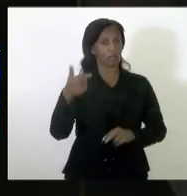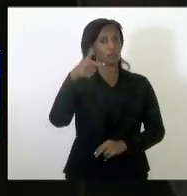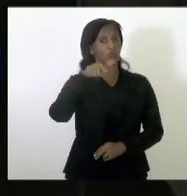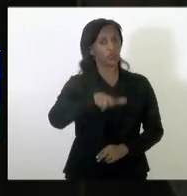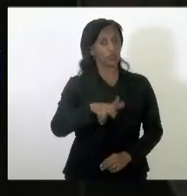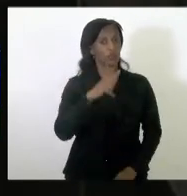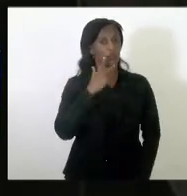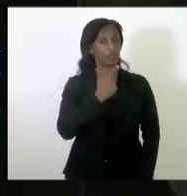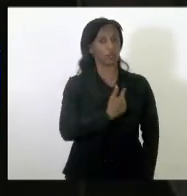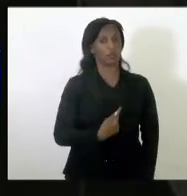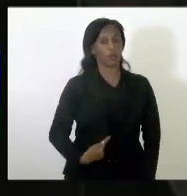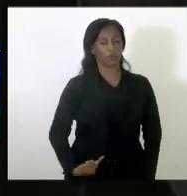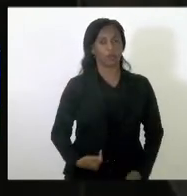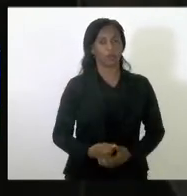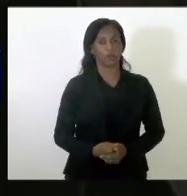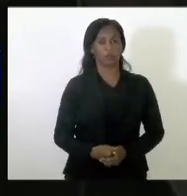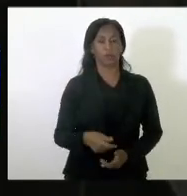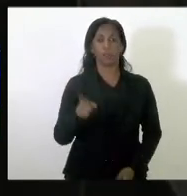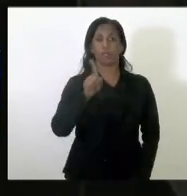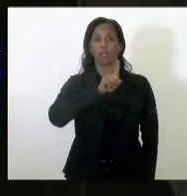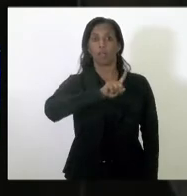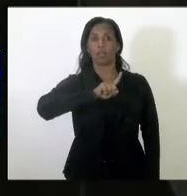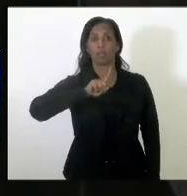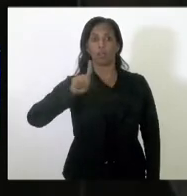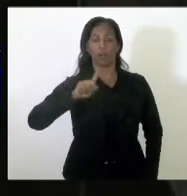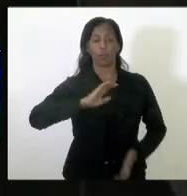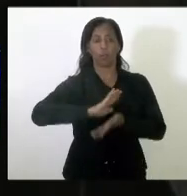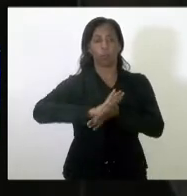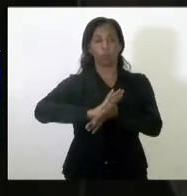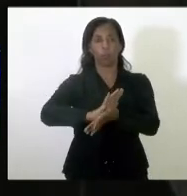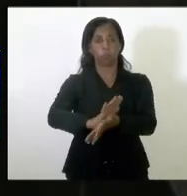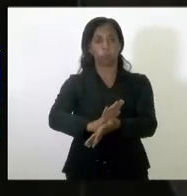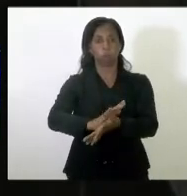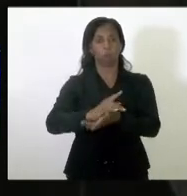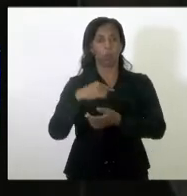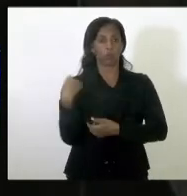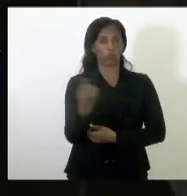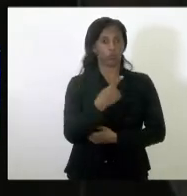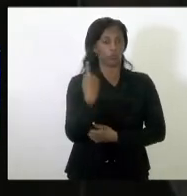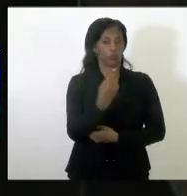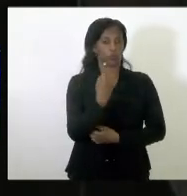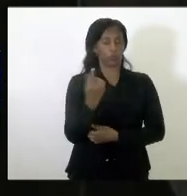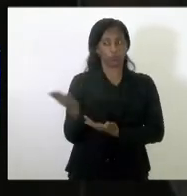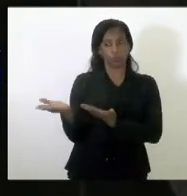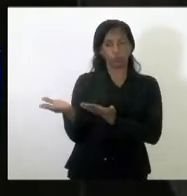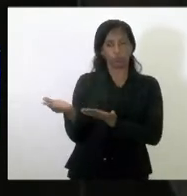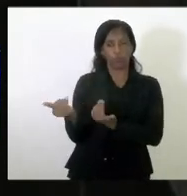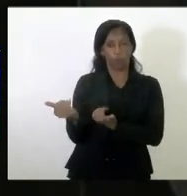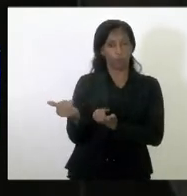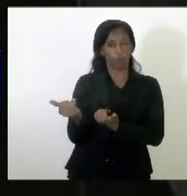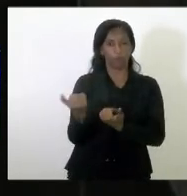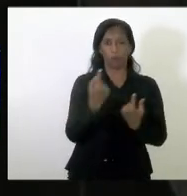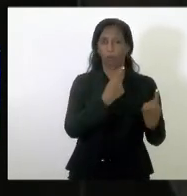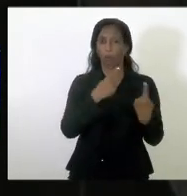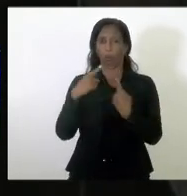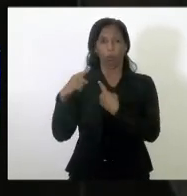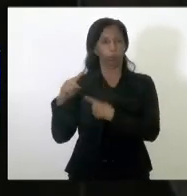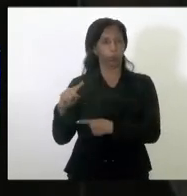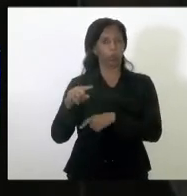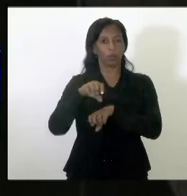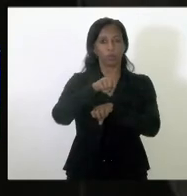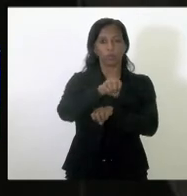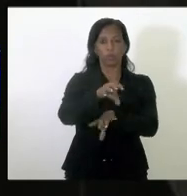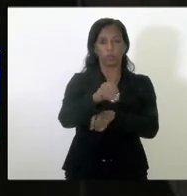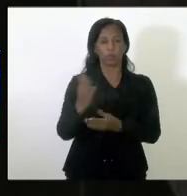vez, governador, não prejudique os nossos jovens, não prejudique a educação da